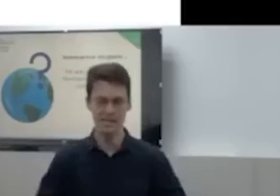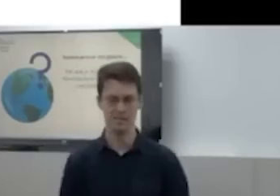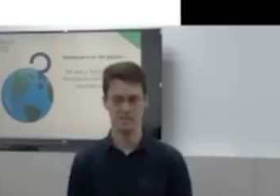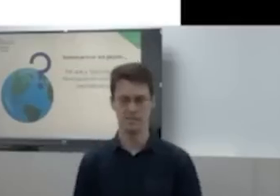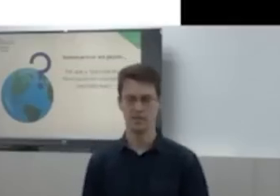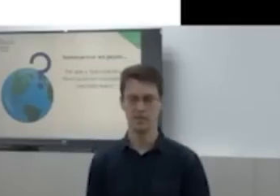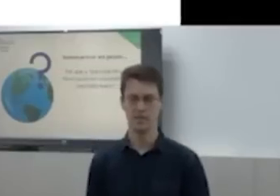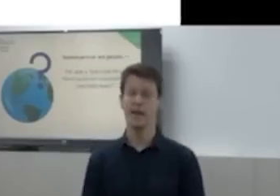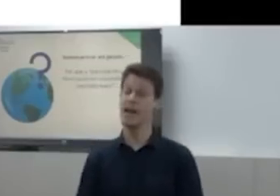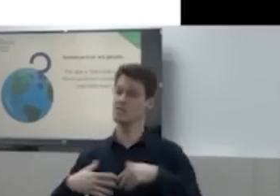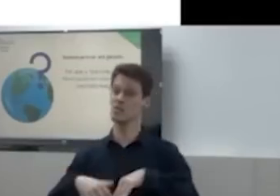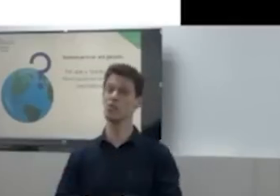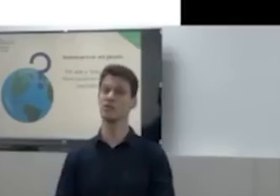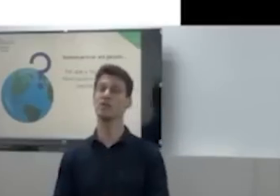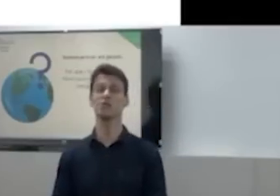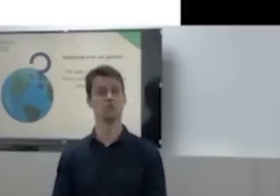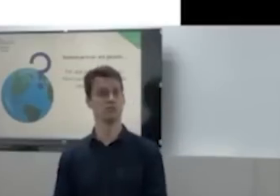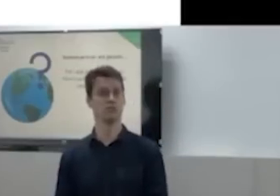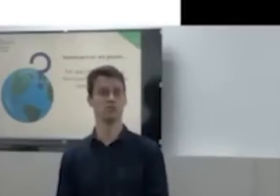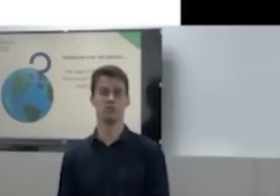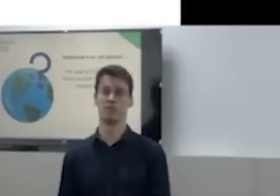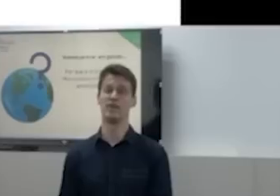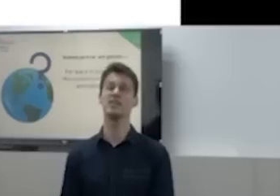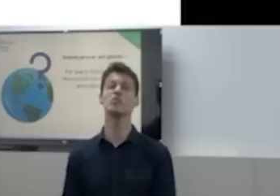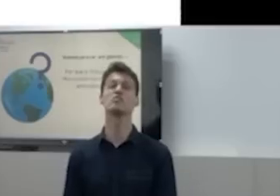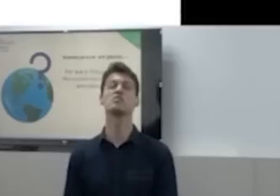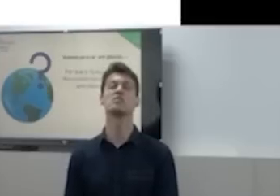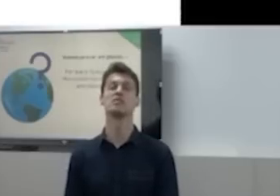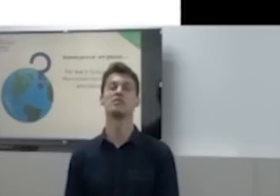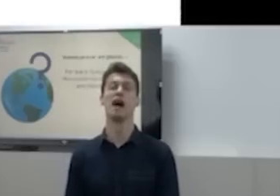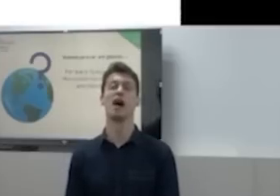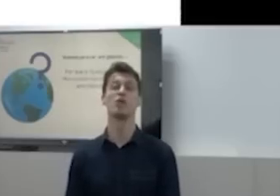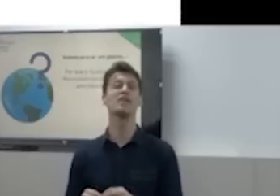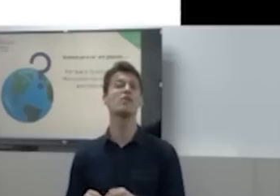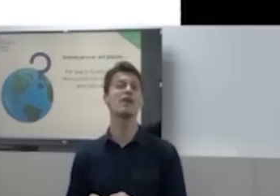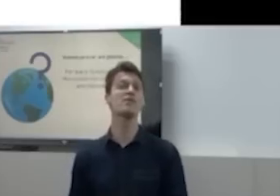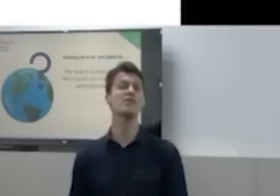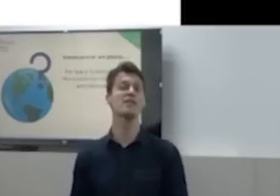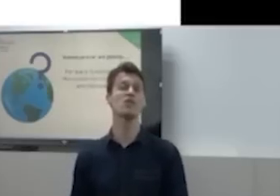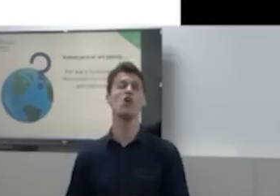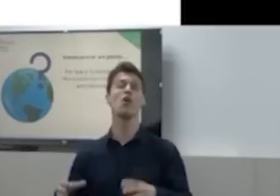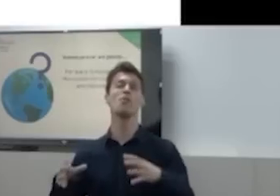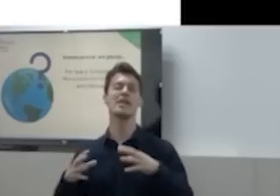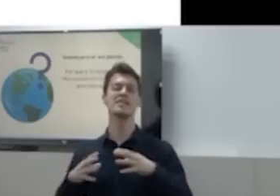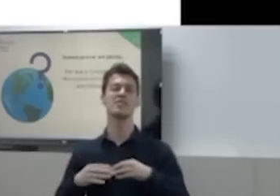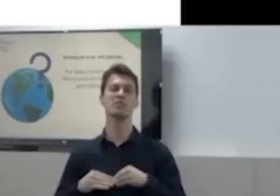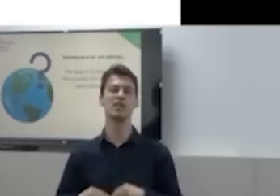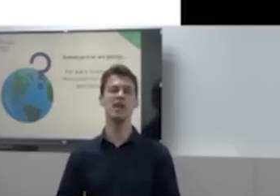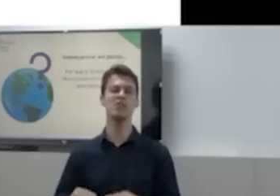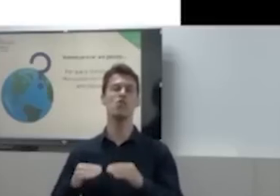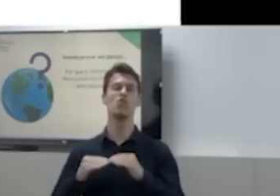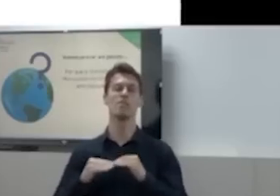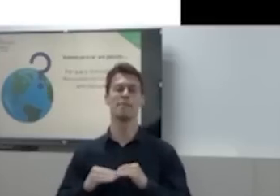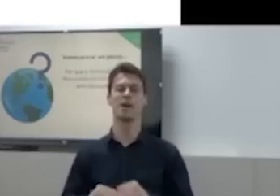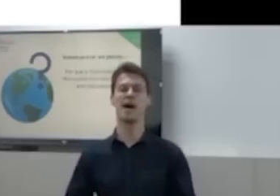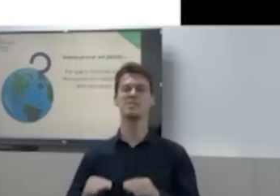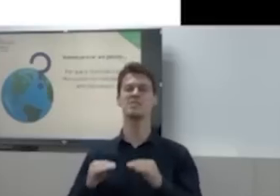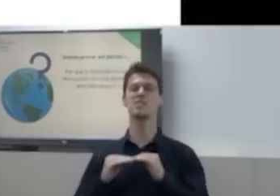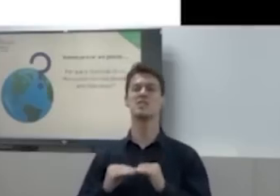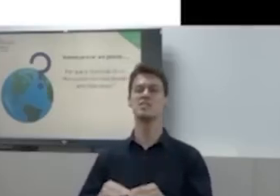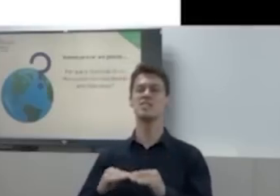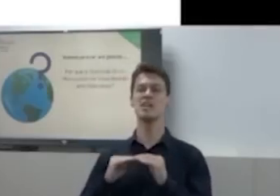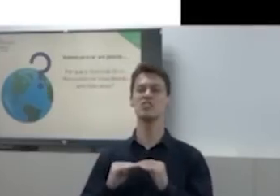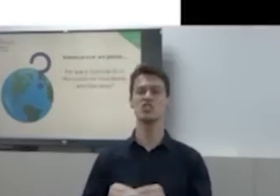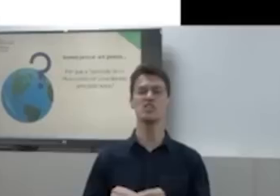isso espalha. Elas estão contando uma fake news. Algo que não é verdadeiro. Porque eles não têm